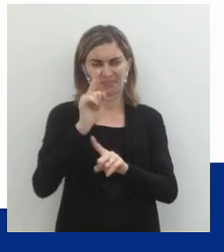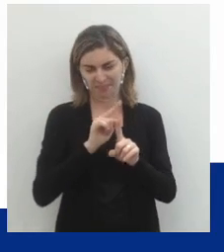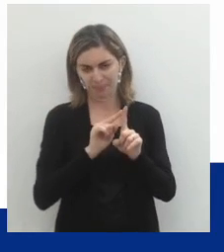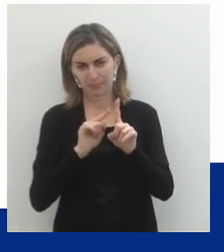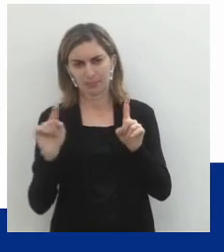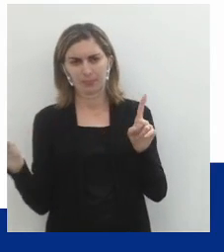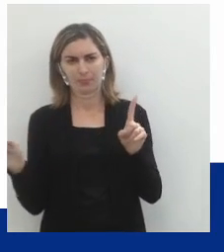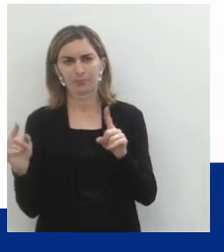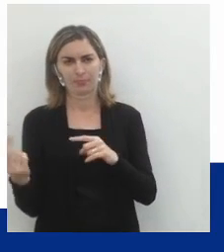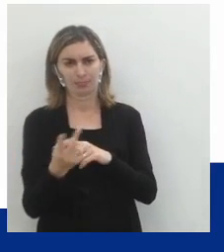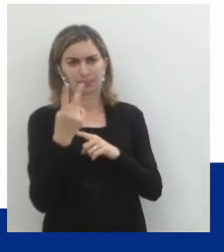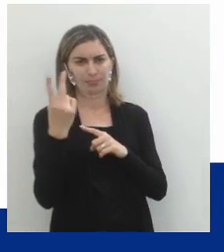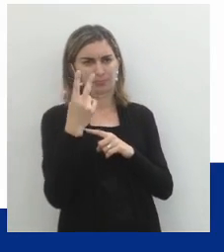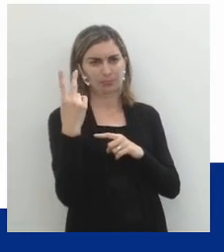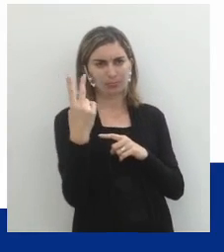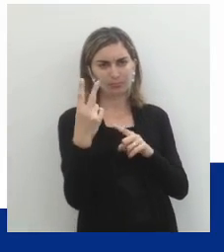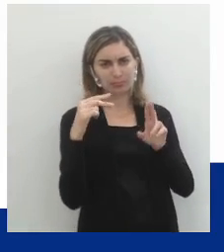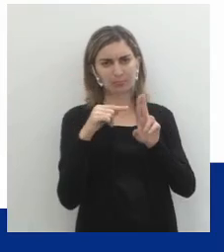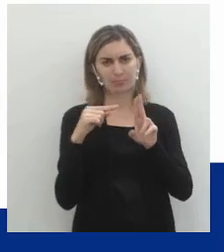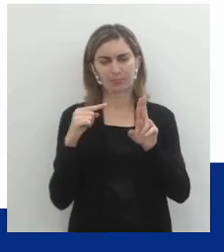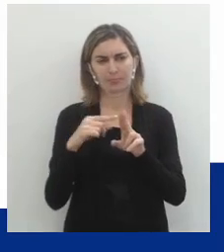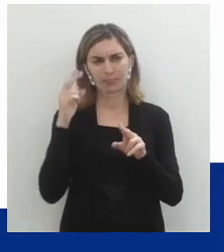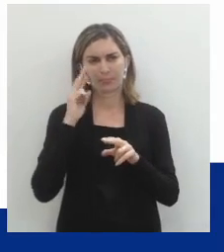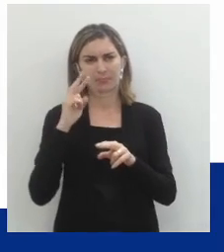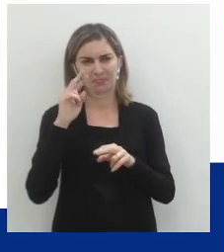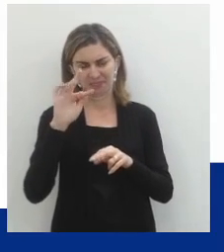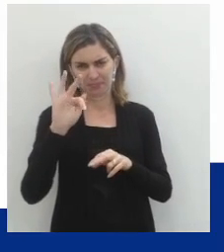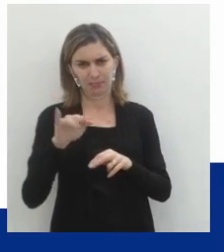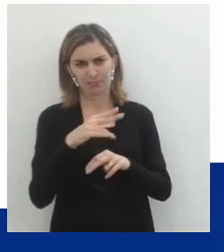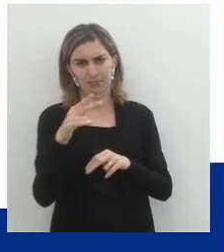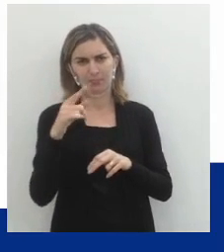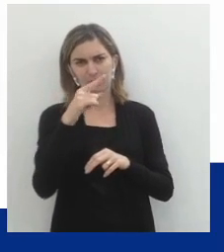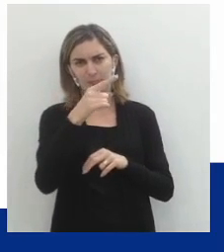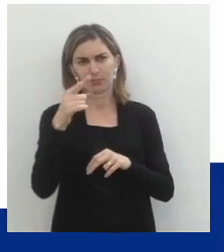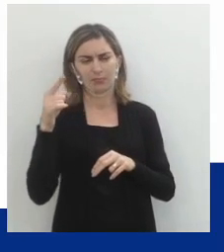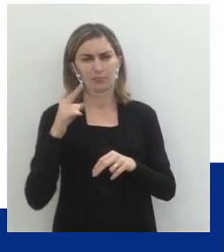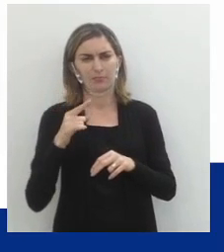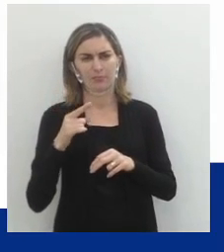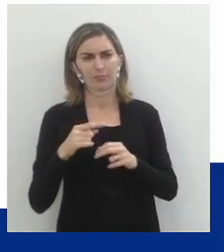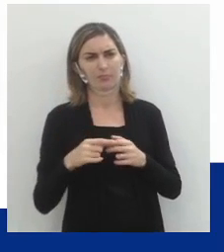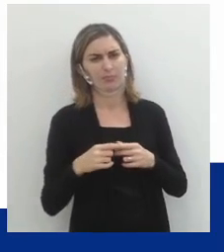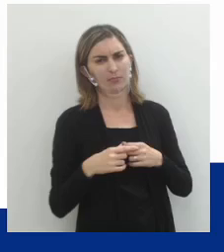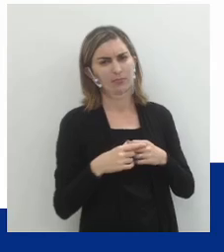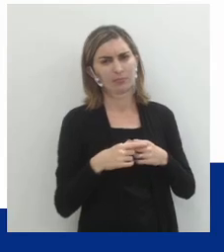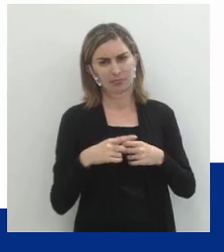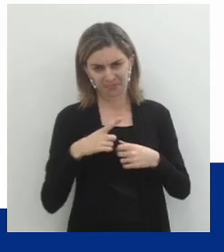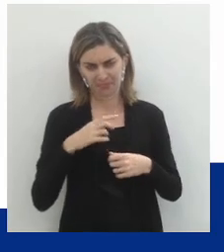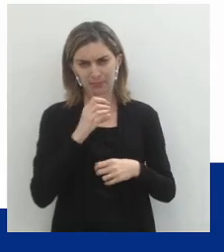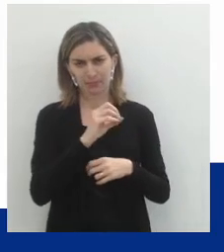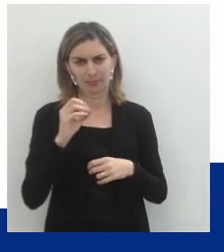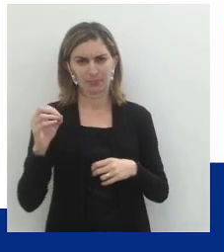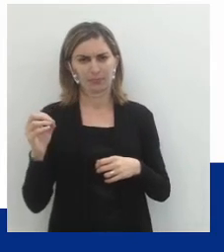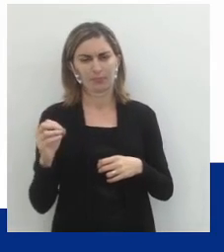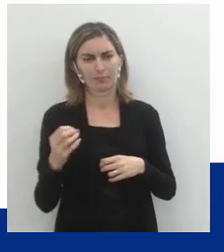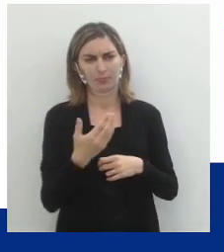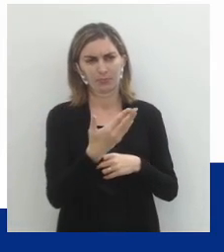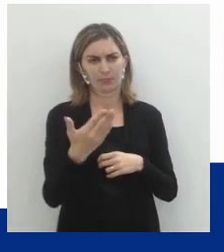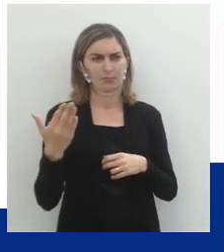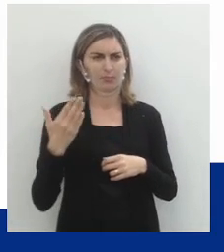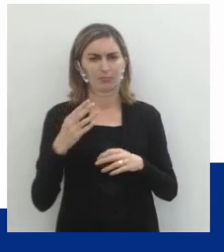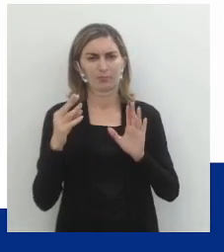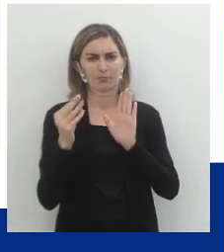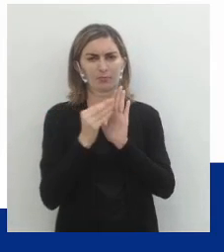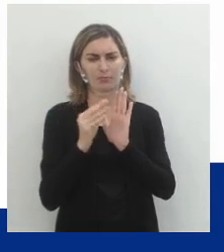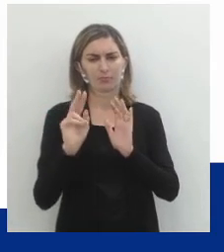cima esse valor em 2 unidades. Tu lembra que a função anterior passava nesse ponto aqui, Robertão? Não era no ponto 00? Então, observe que quando eu